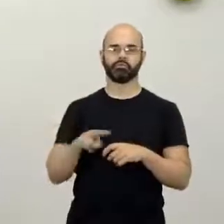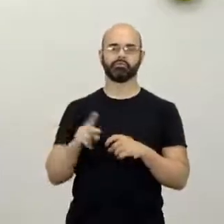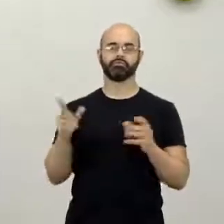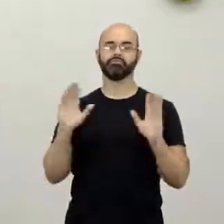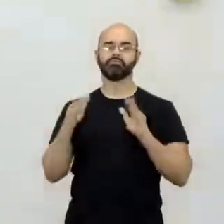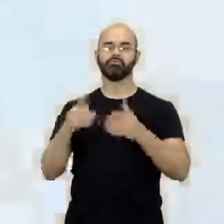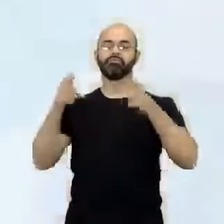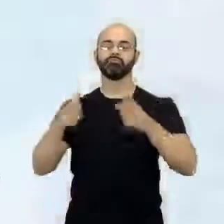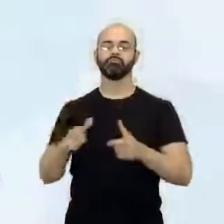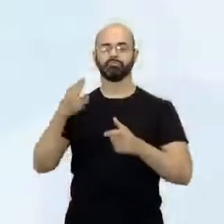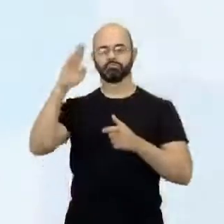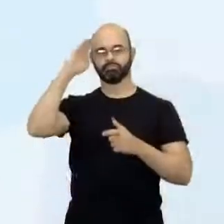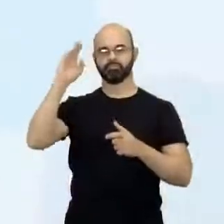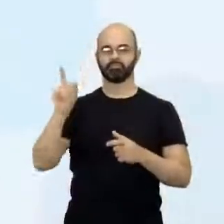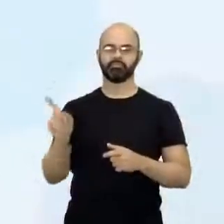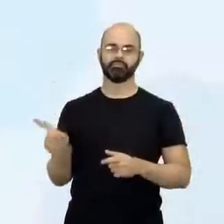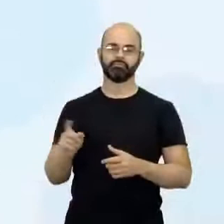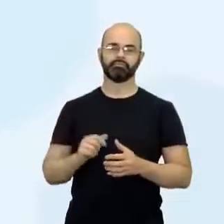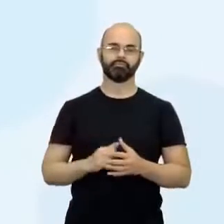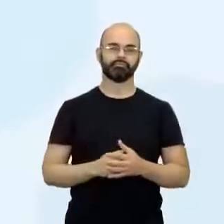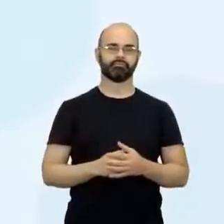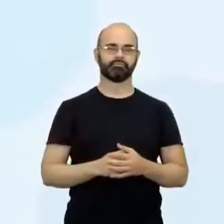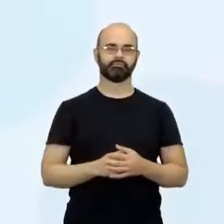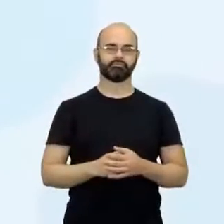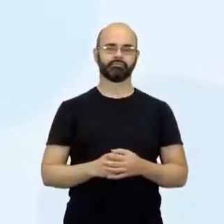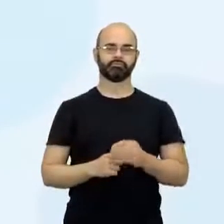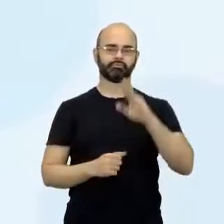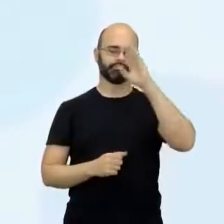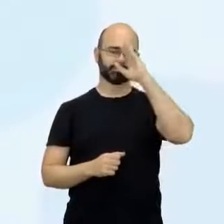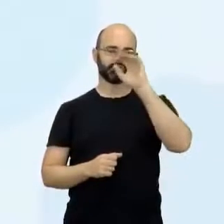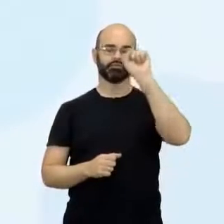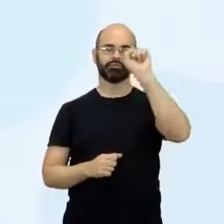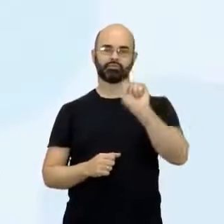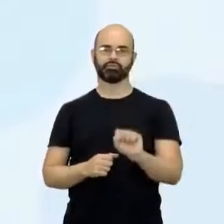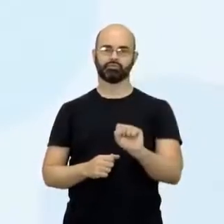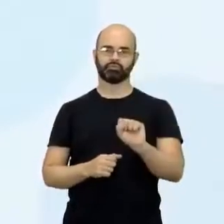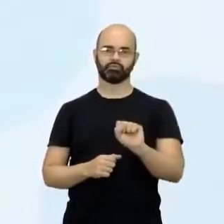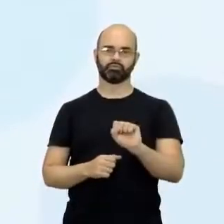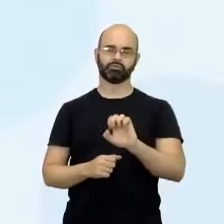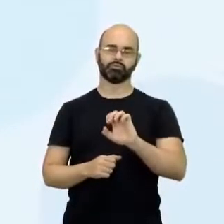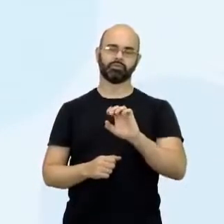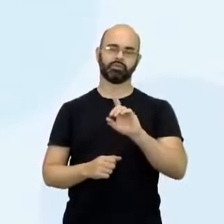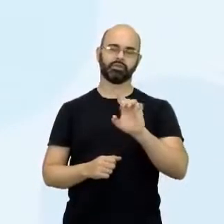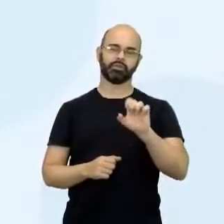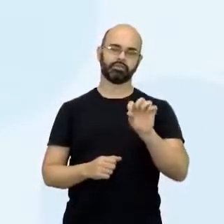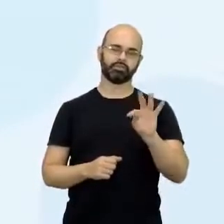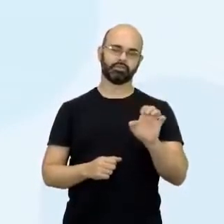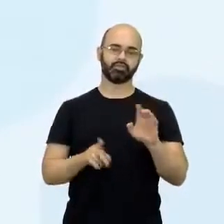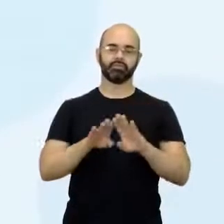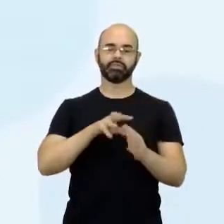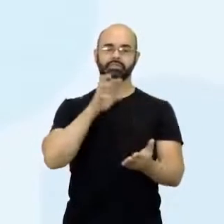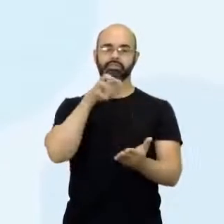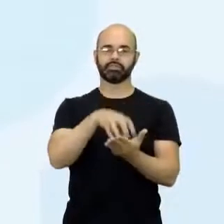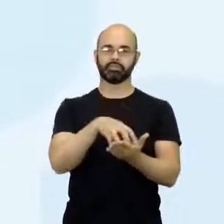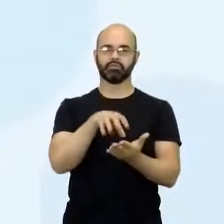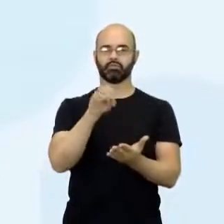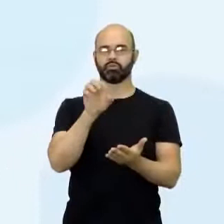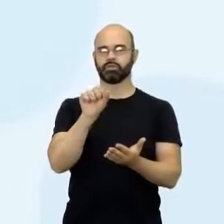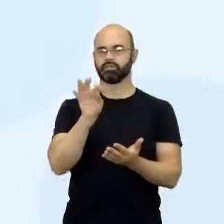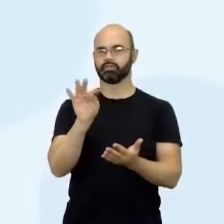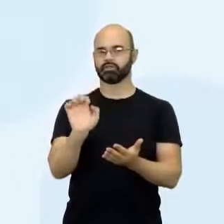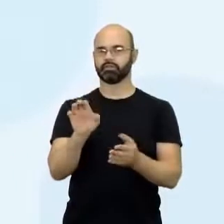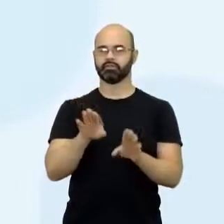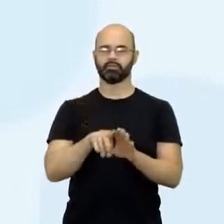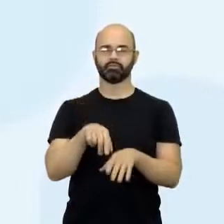novo no mapa, mais na região sudeste e na região centro-oeste, tendo aí um pouco também na região